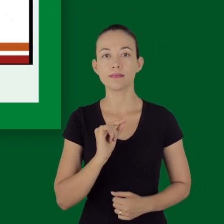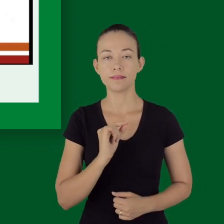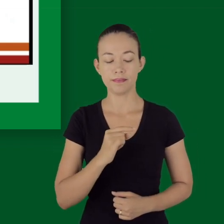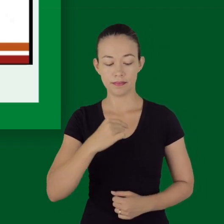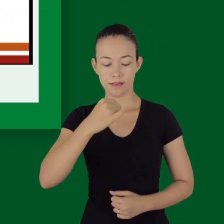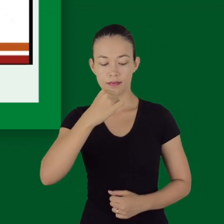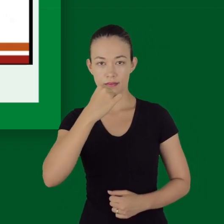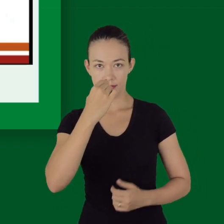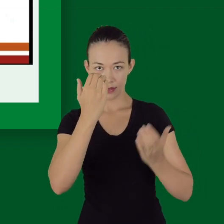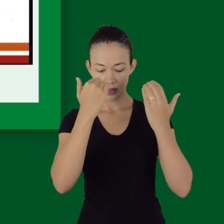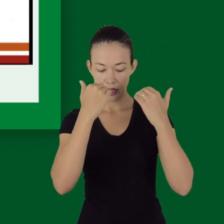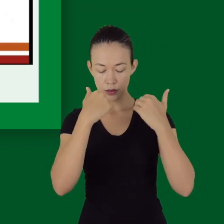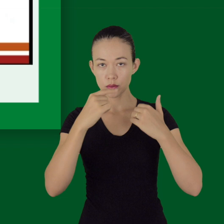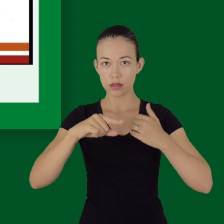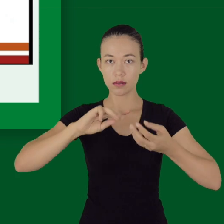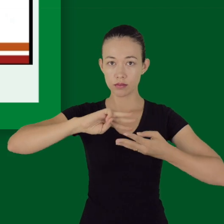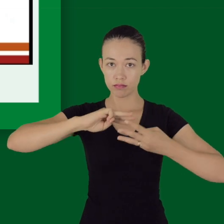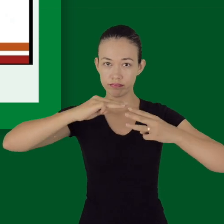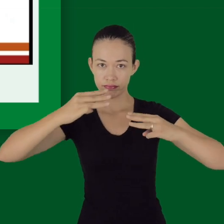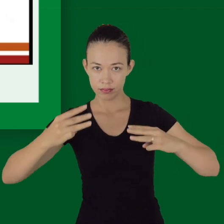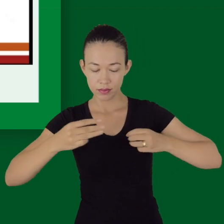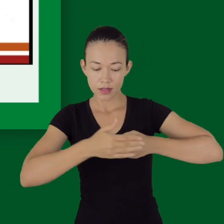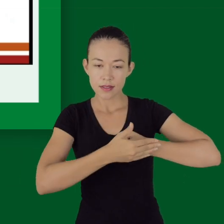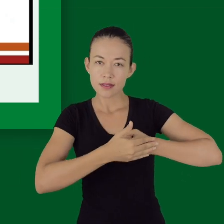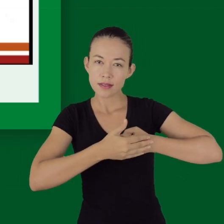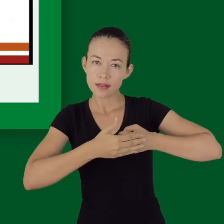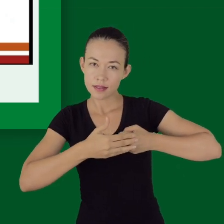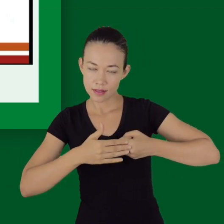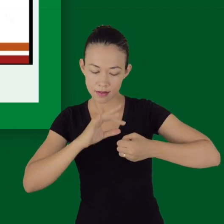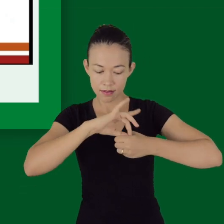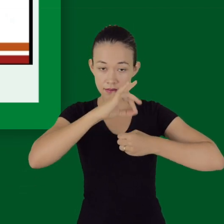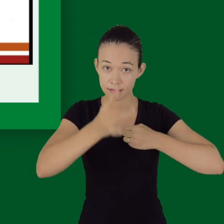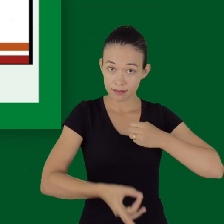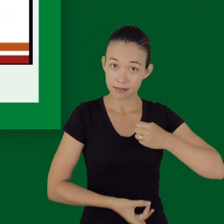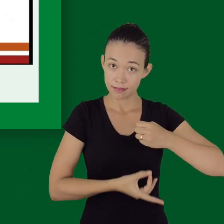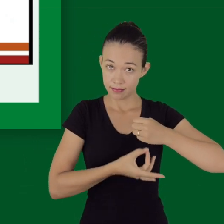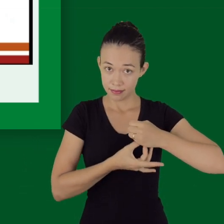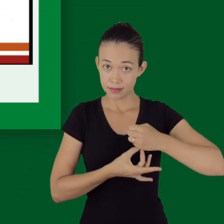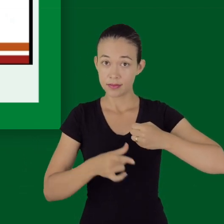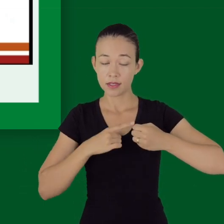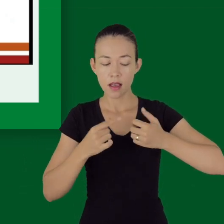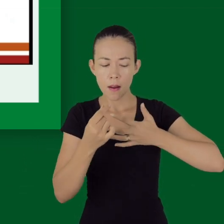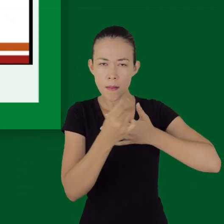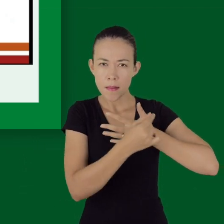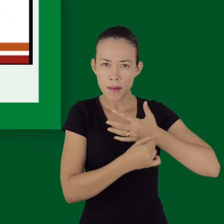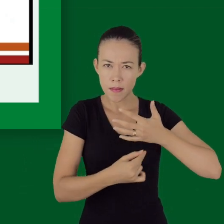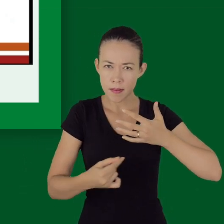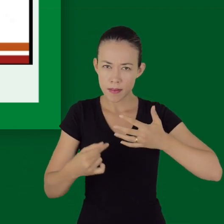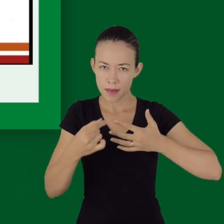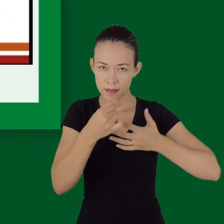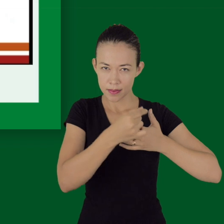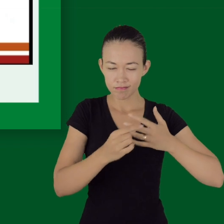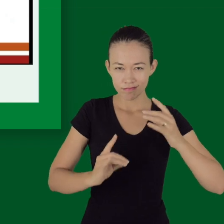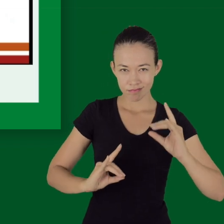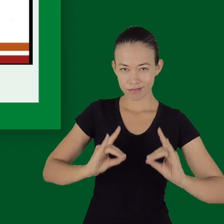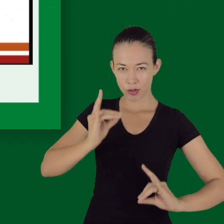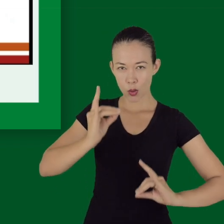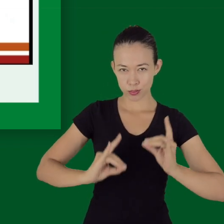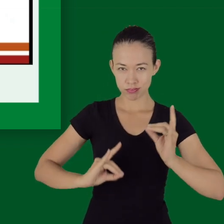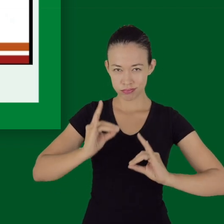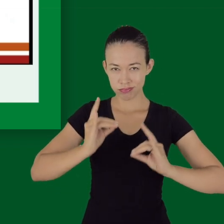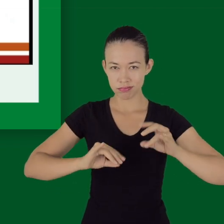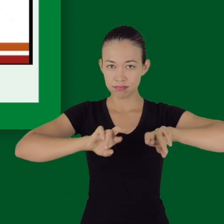musculatura lisa, musculatura cardíaca, em cima das glândulas, né, das respostas, essas